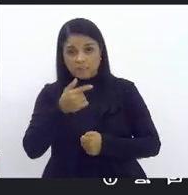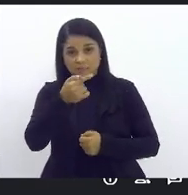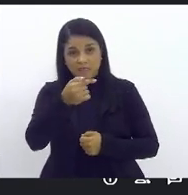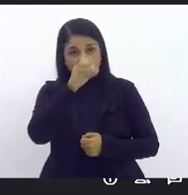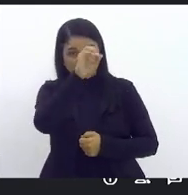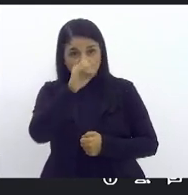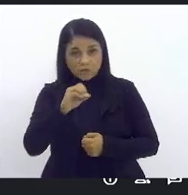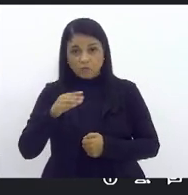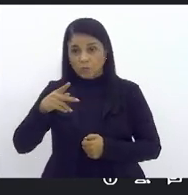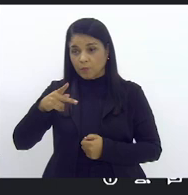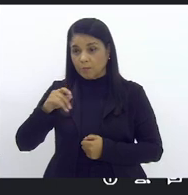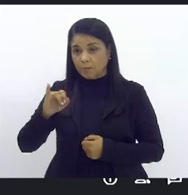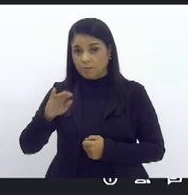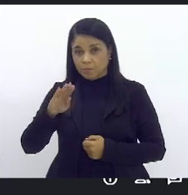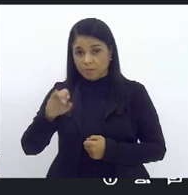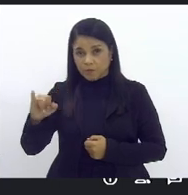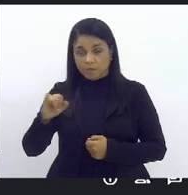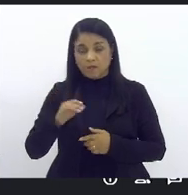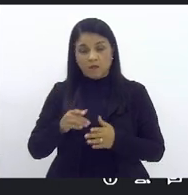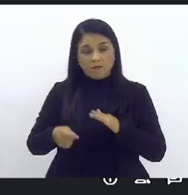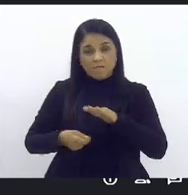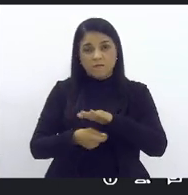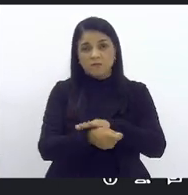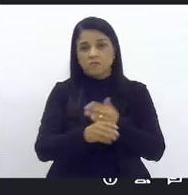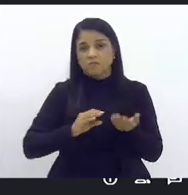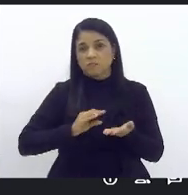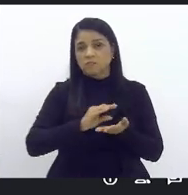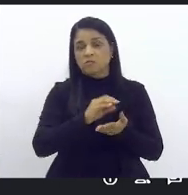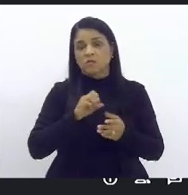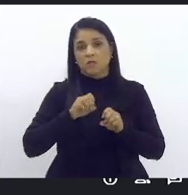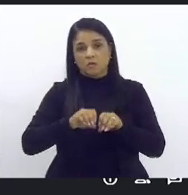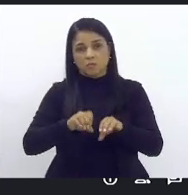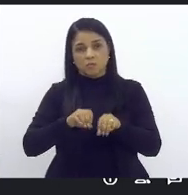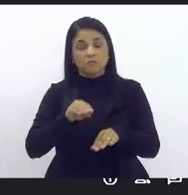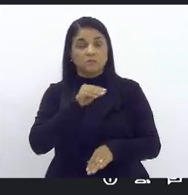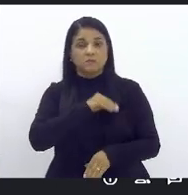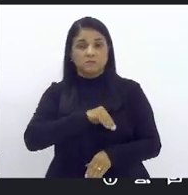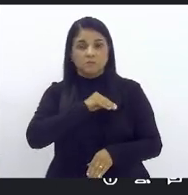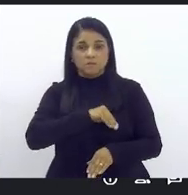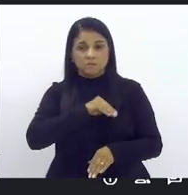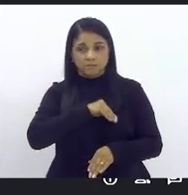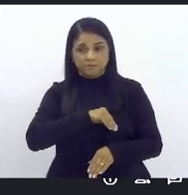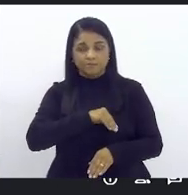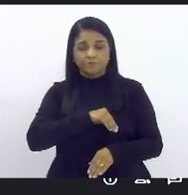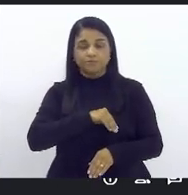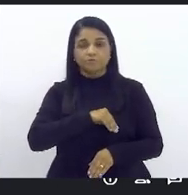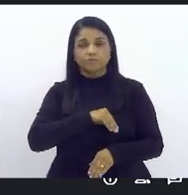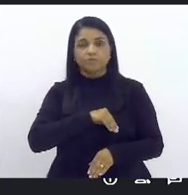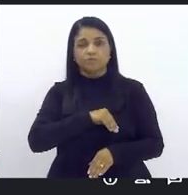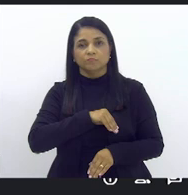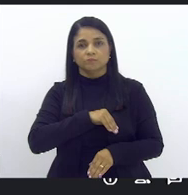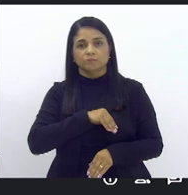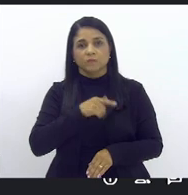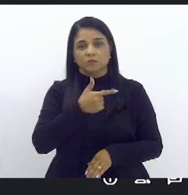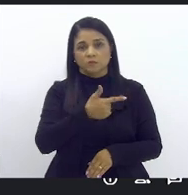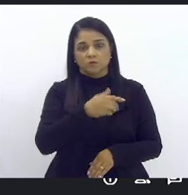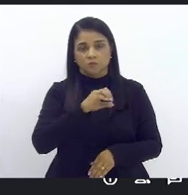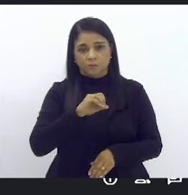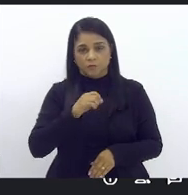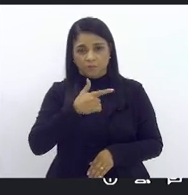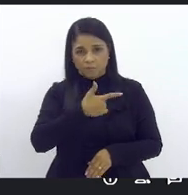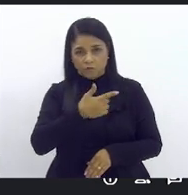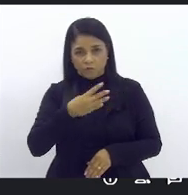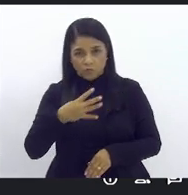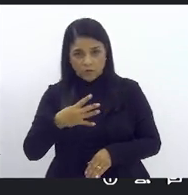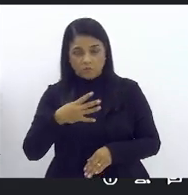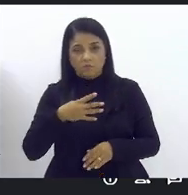PIB para investir em educação, que considera também salário dos profissionais da educação. Em 2024,